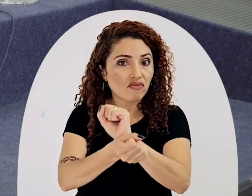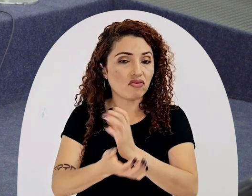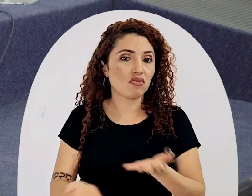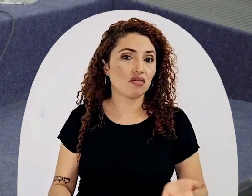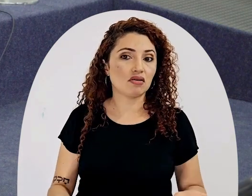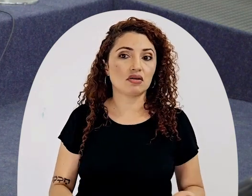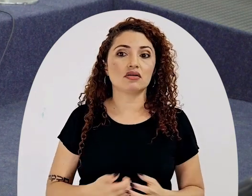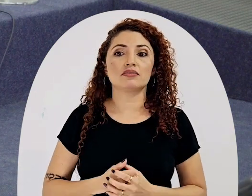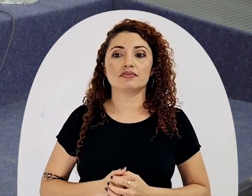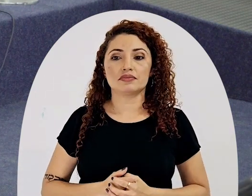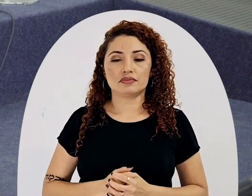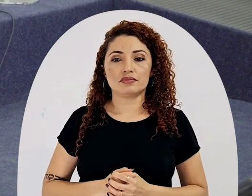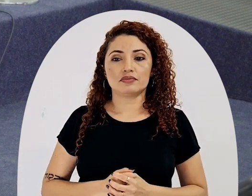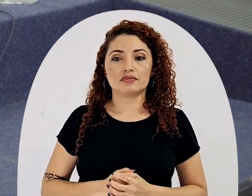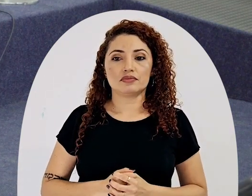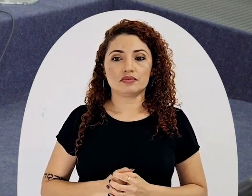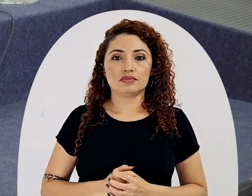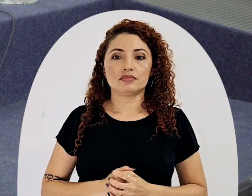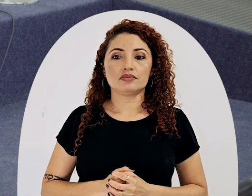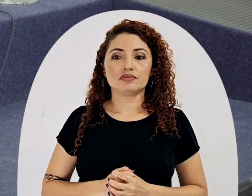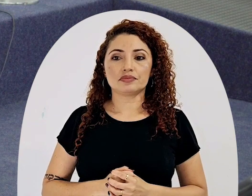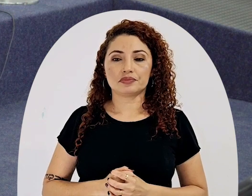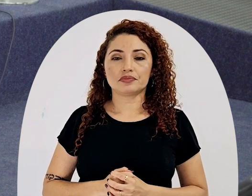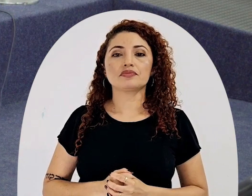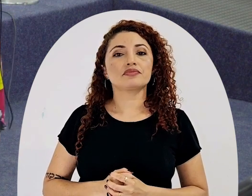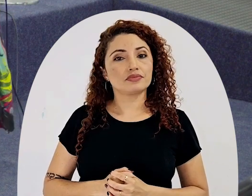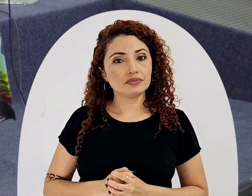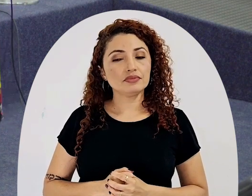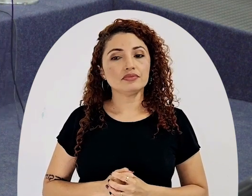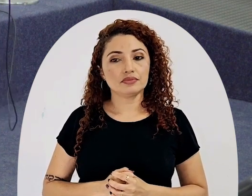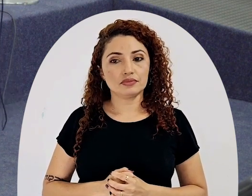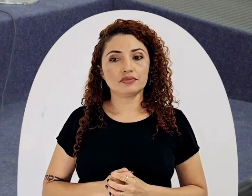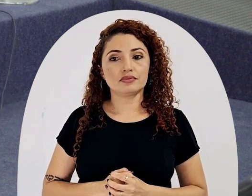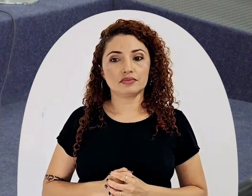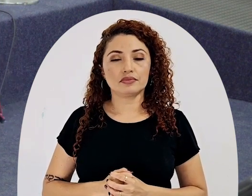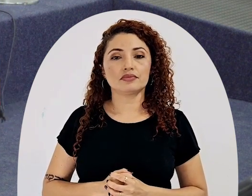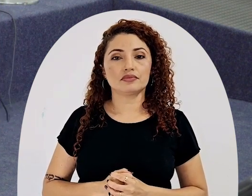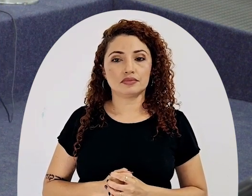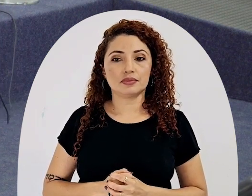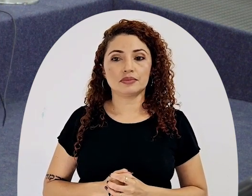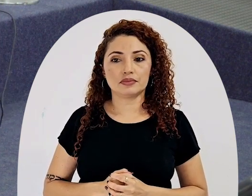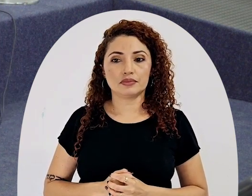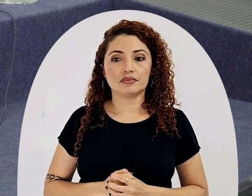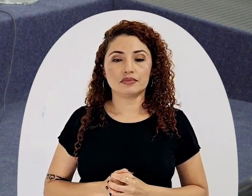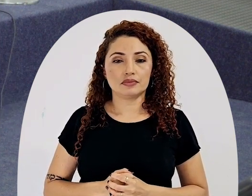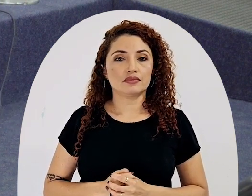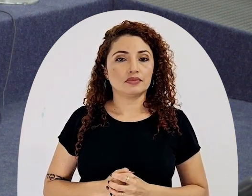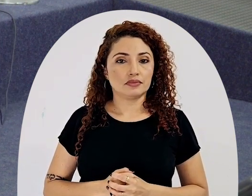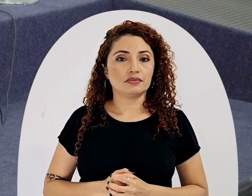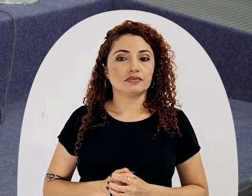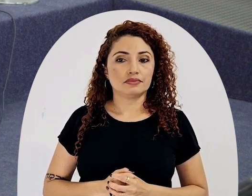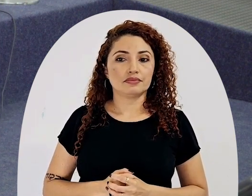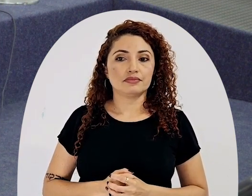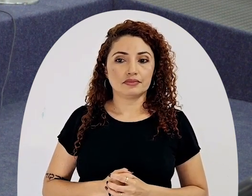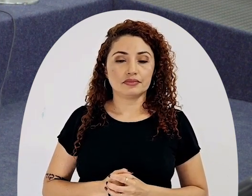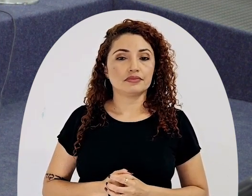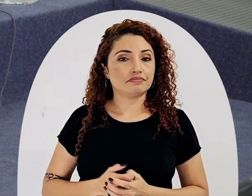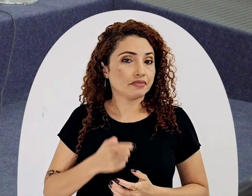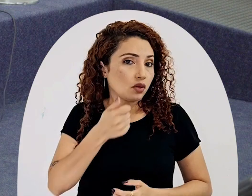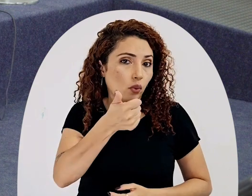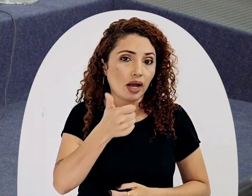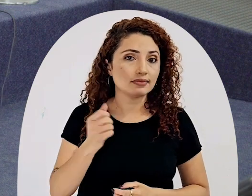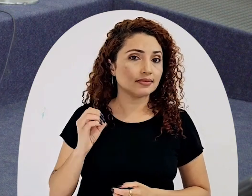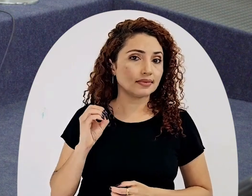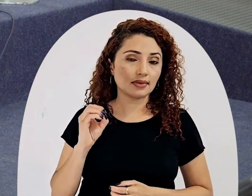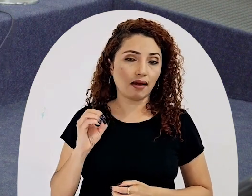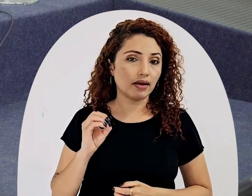Ok, mas final, você... a gente passa para vocês. Não, baixo não, quase zero. Quase zero. Sim.